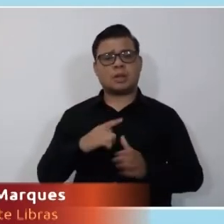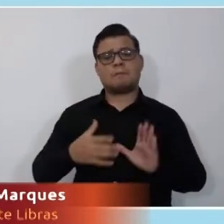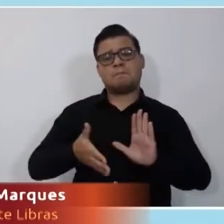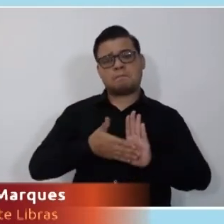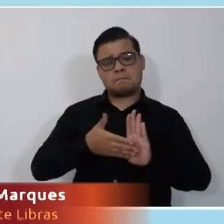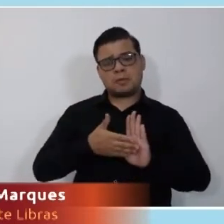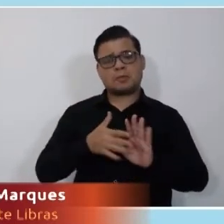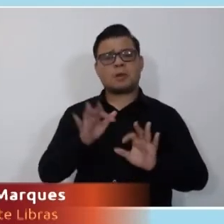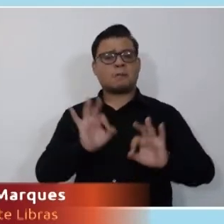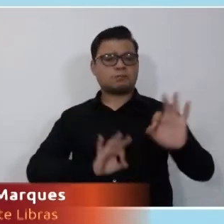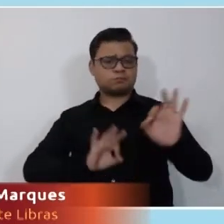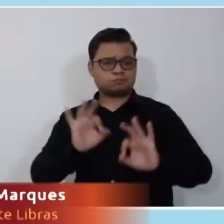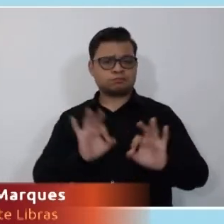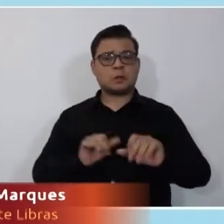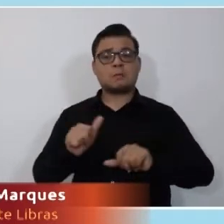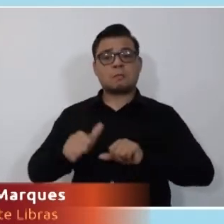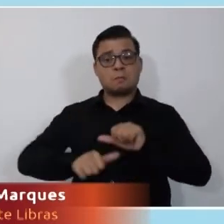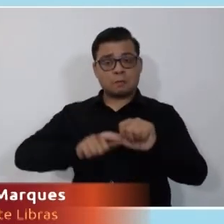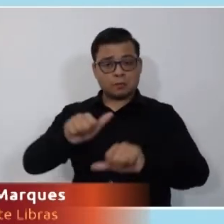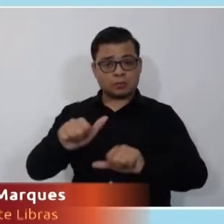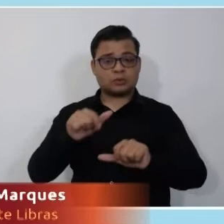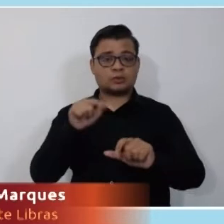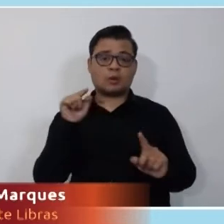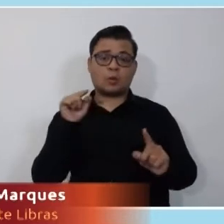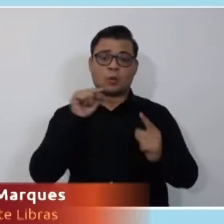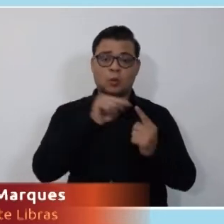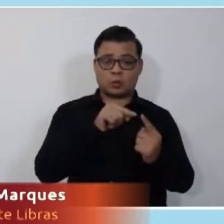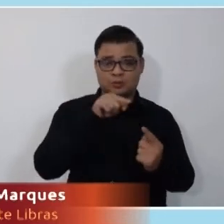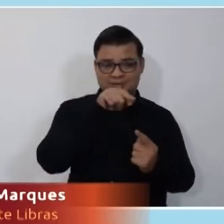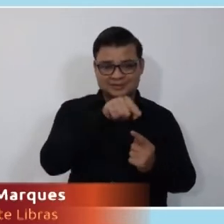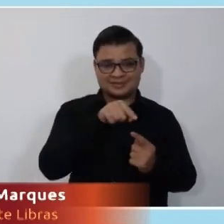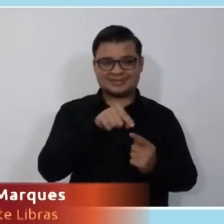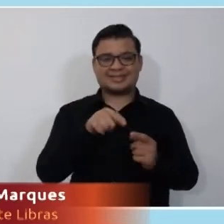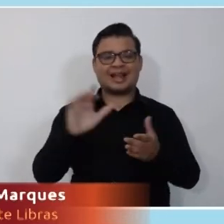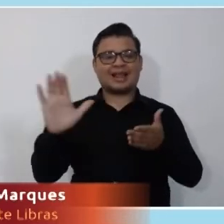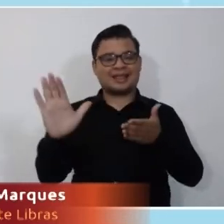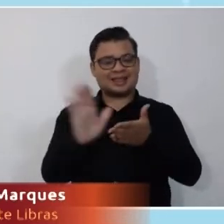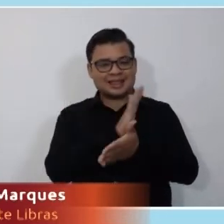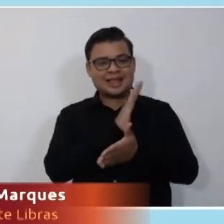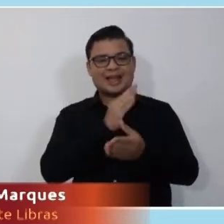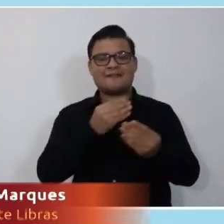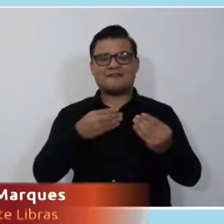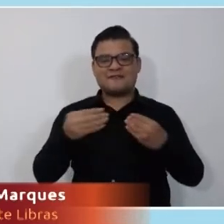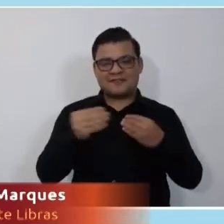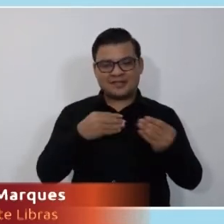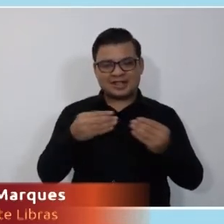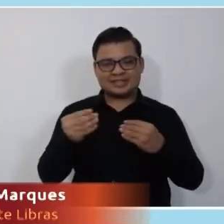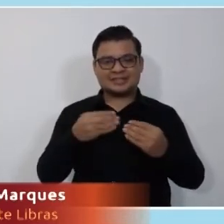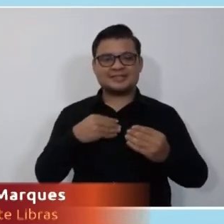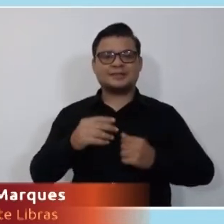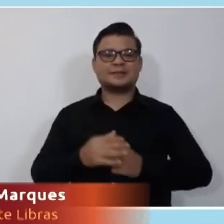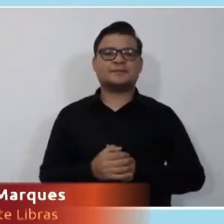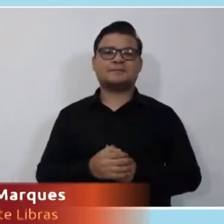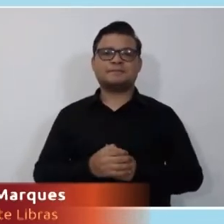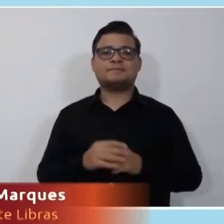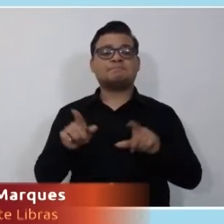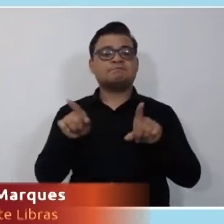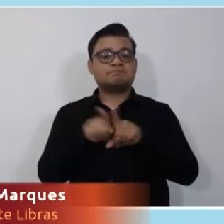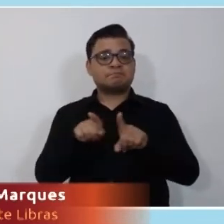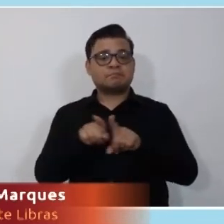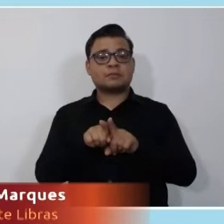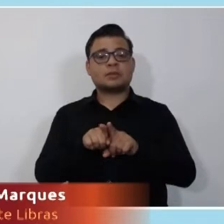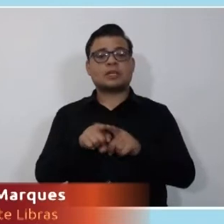em relação a essa tarifa flexível, que o Rony falava no bloco anterior, e também a esse subsídio das cidades